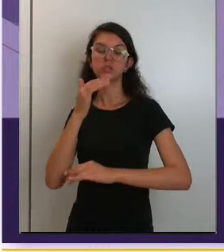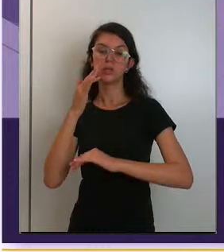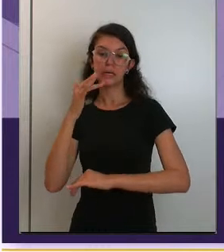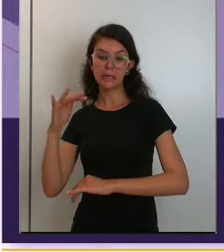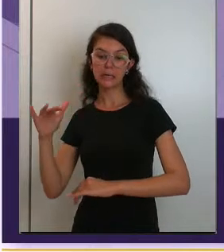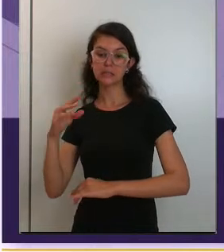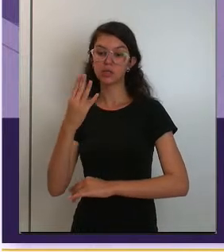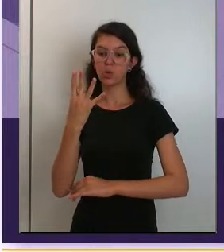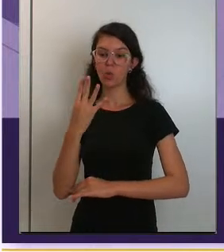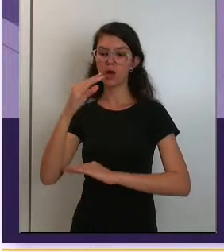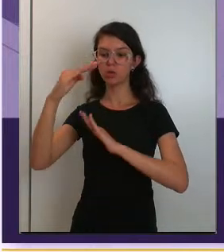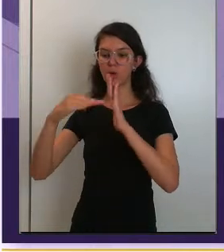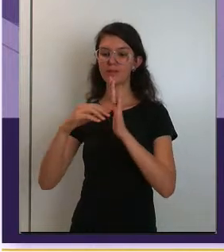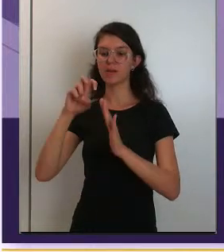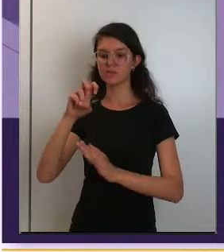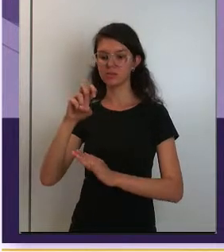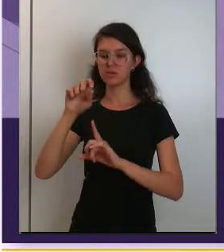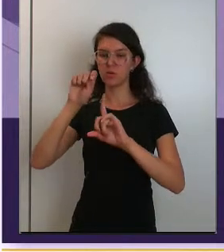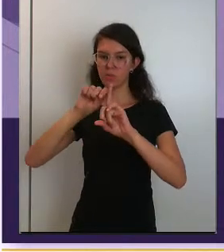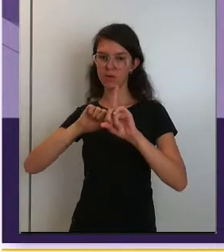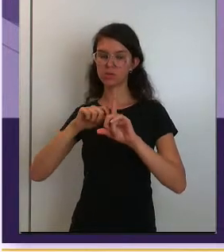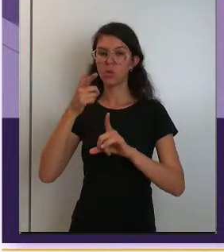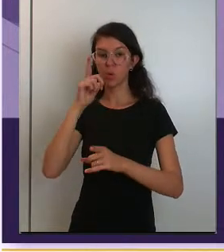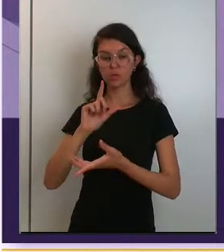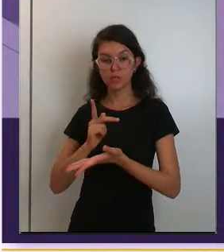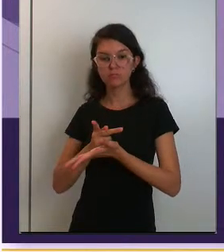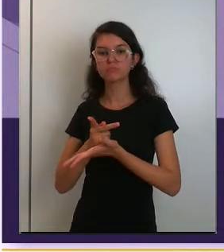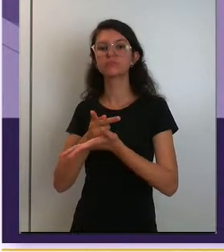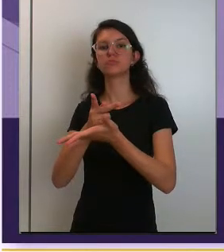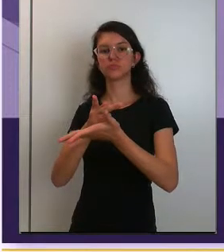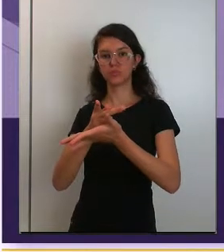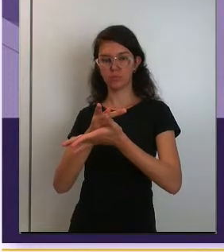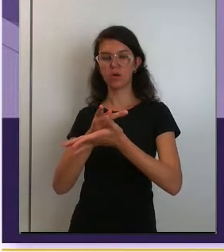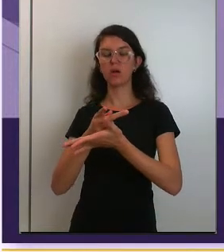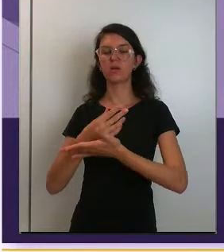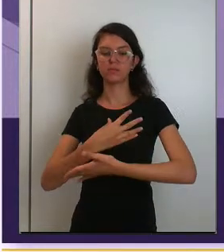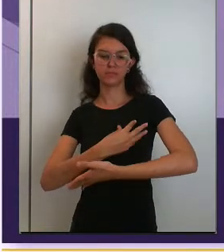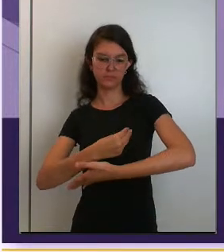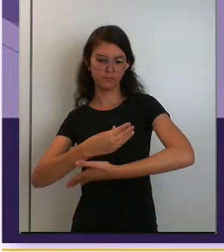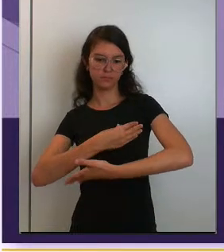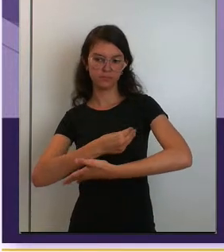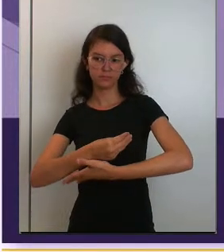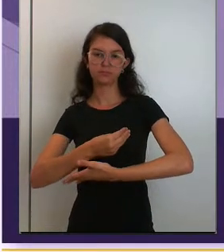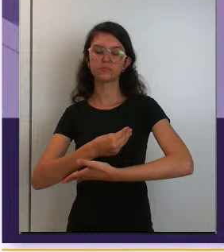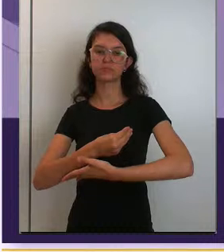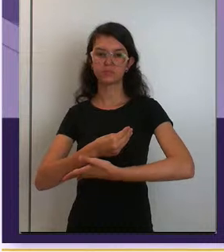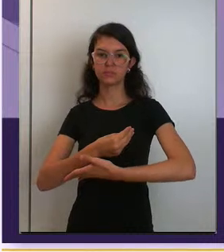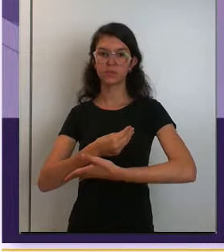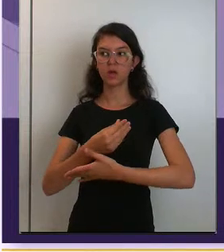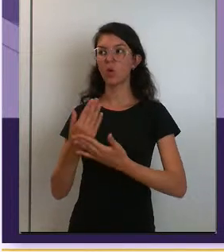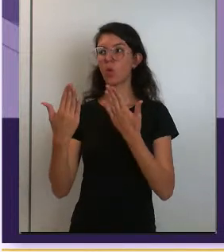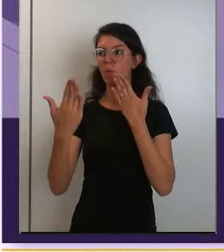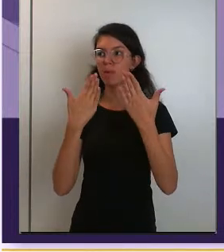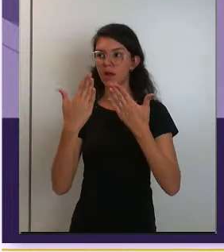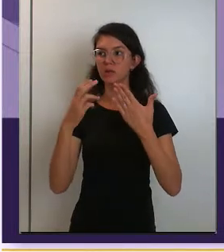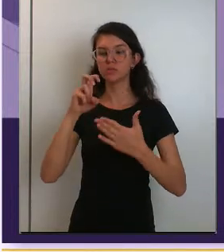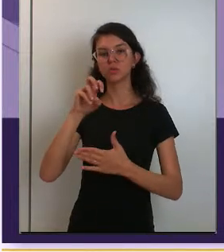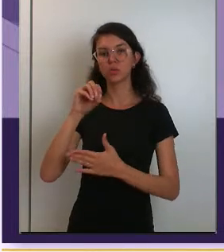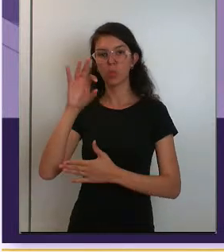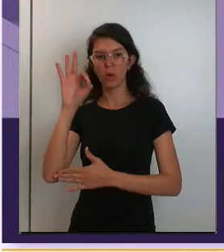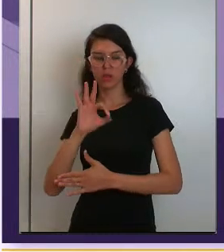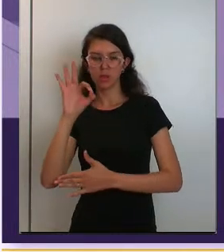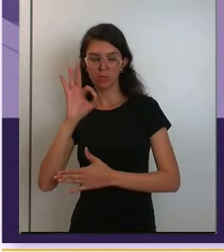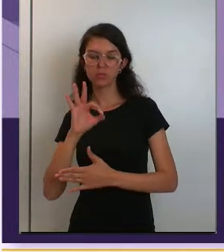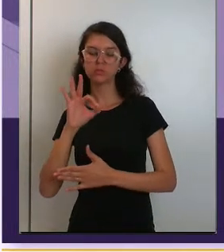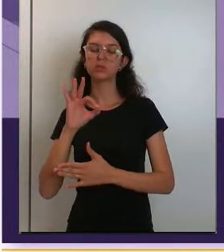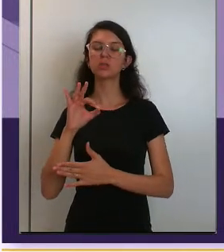meses conseguem manter o aleitamento materno exclusivo, né? Comparado aí com os mais de 50% entre os menores de